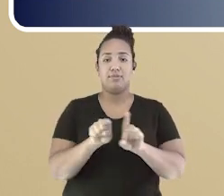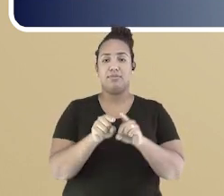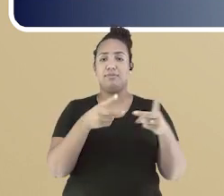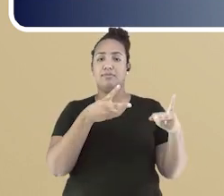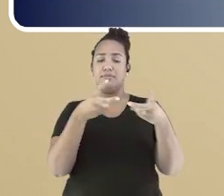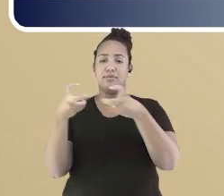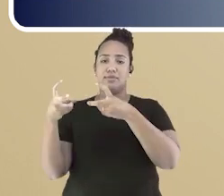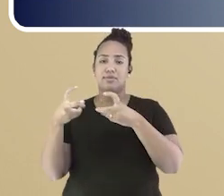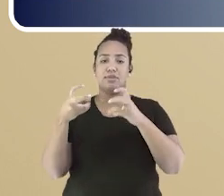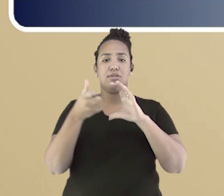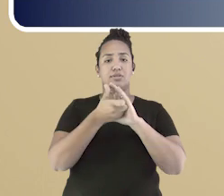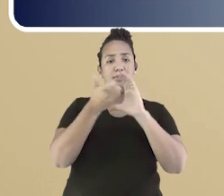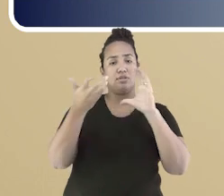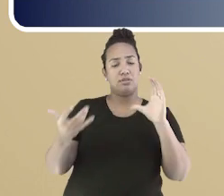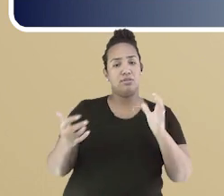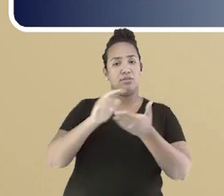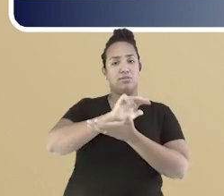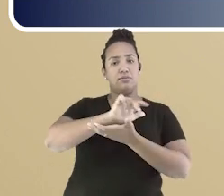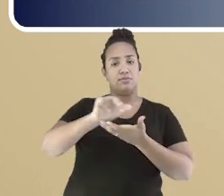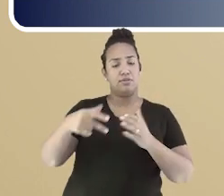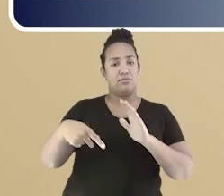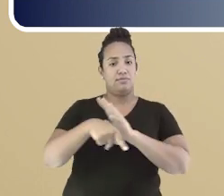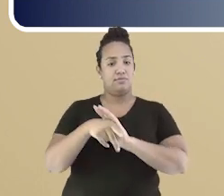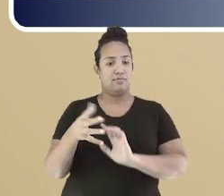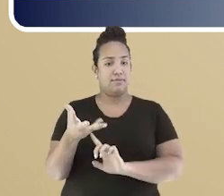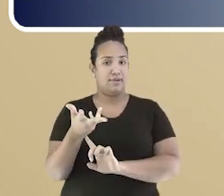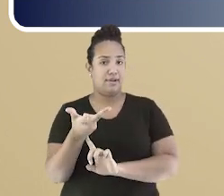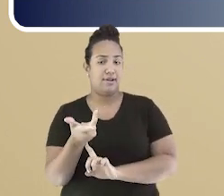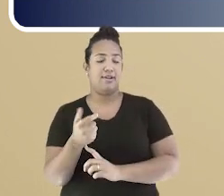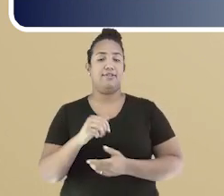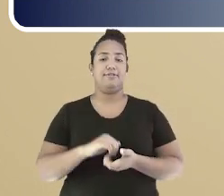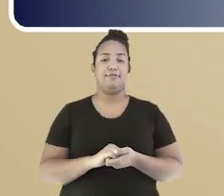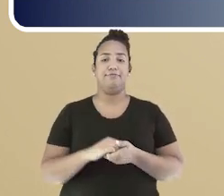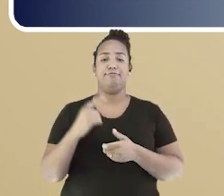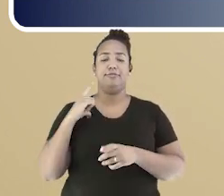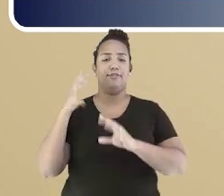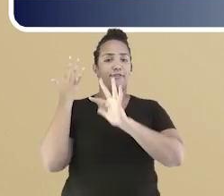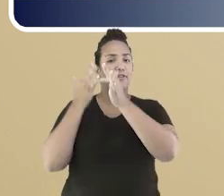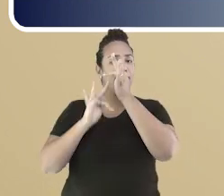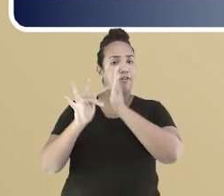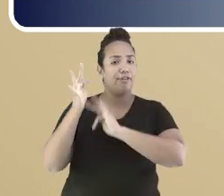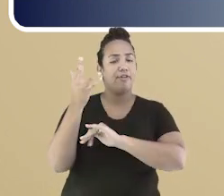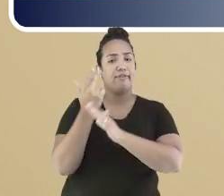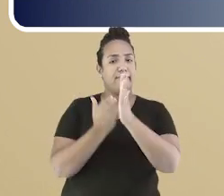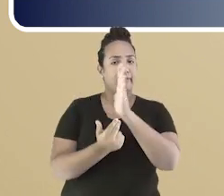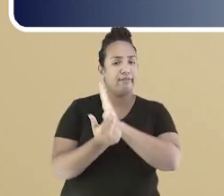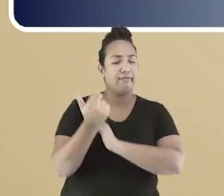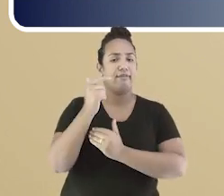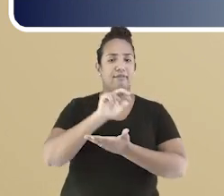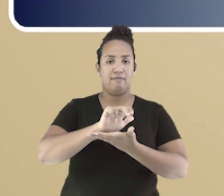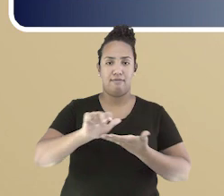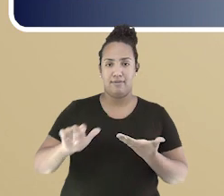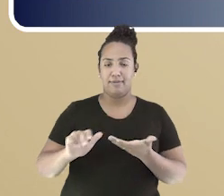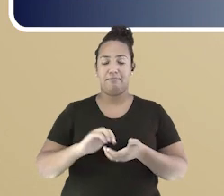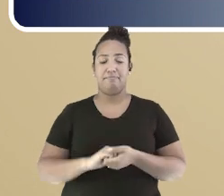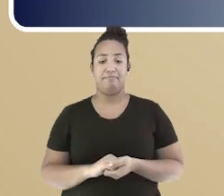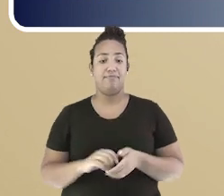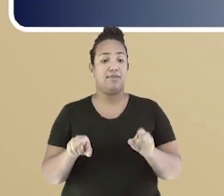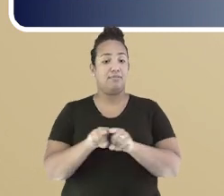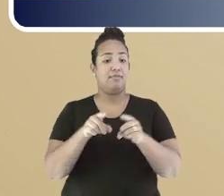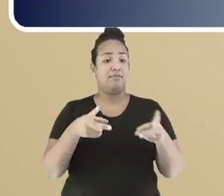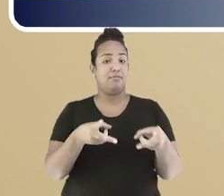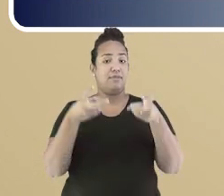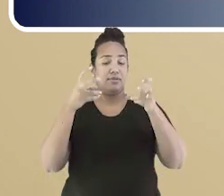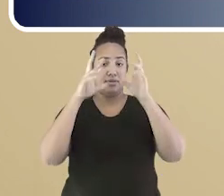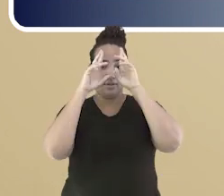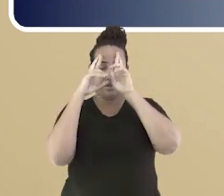narrativas eurocêntricas e as diversas categorizações de arte. Arte, artesanato, folclore, design, etc.,